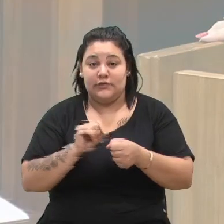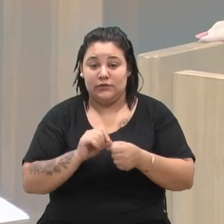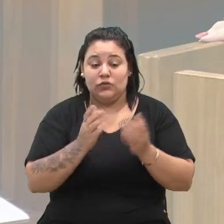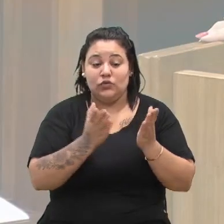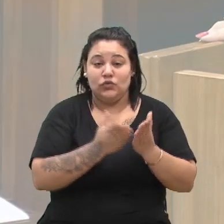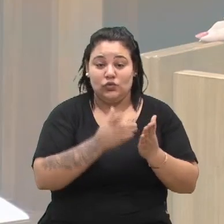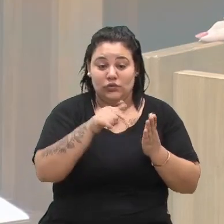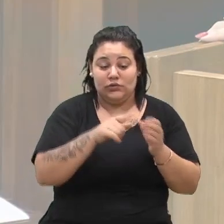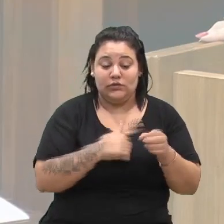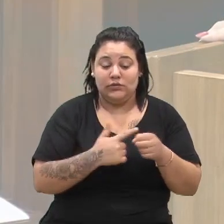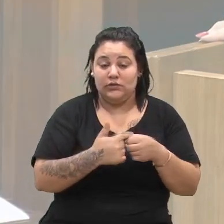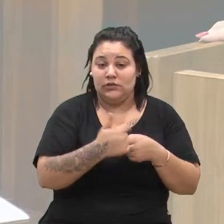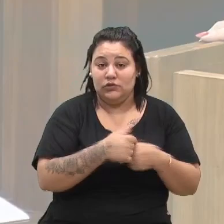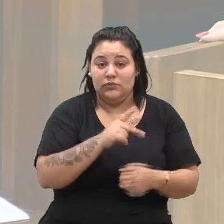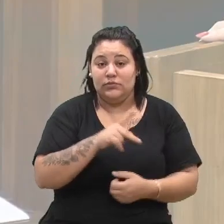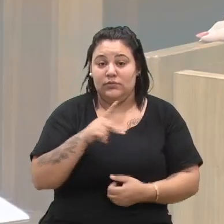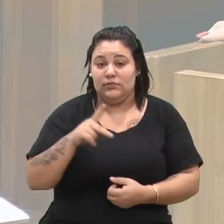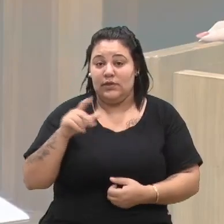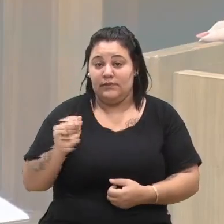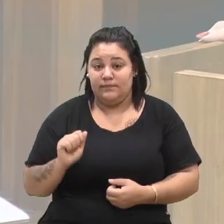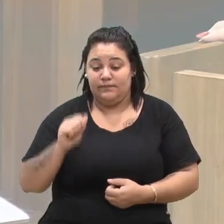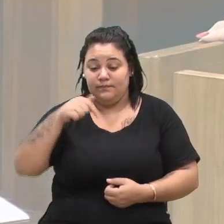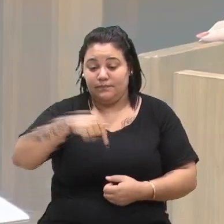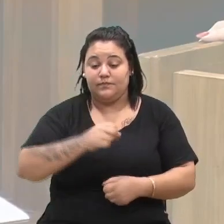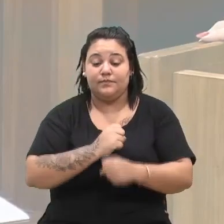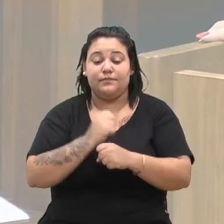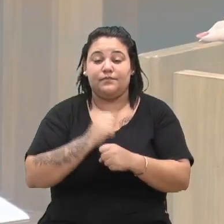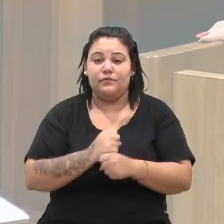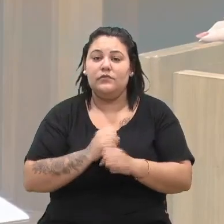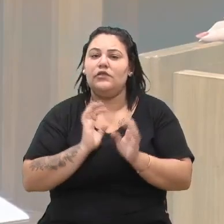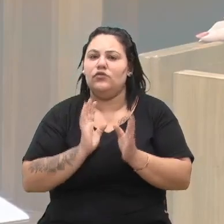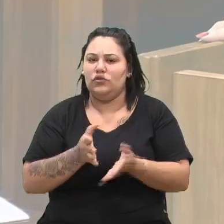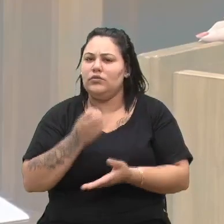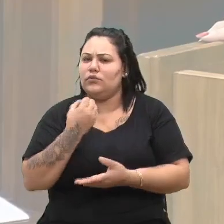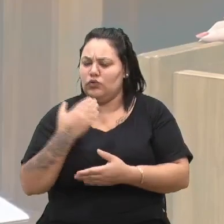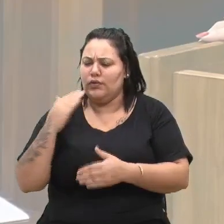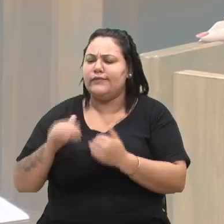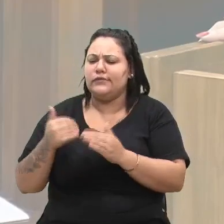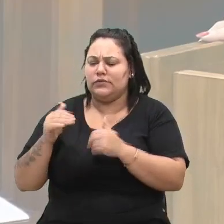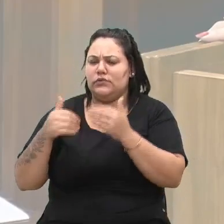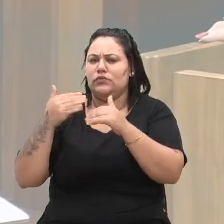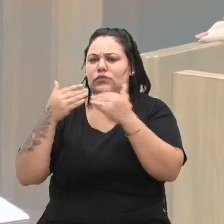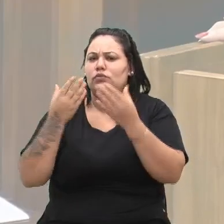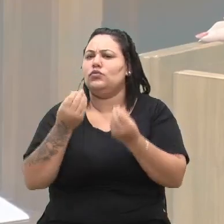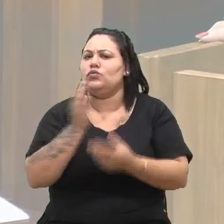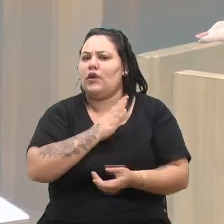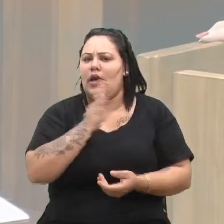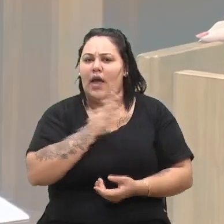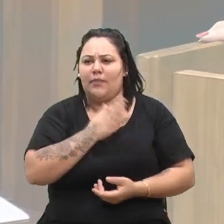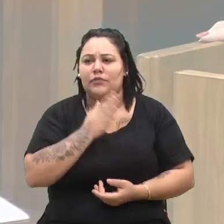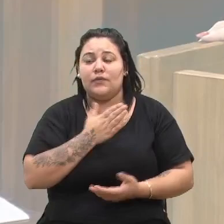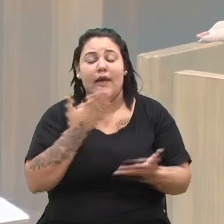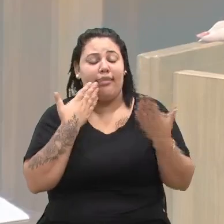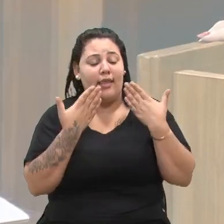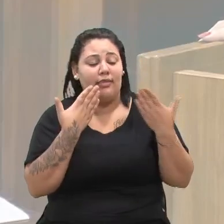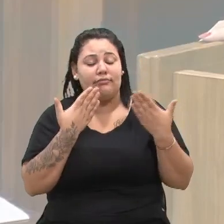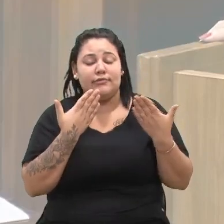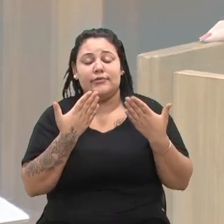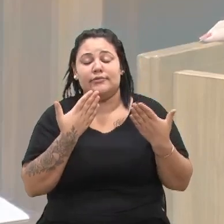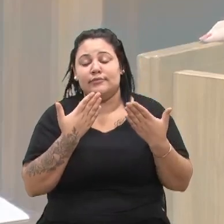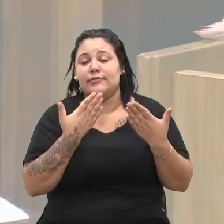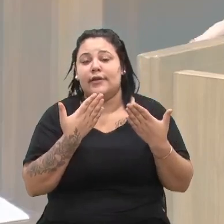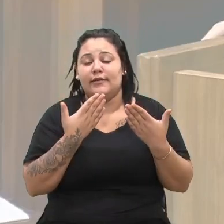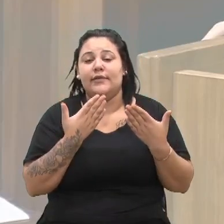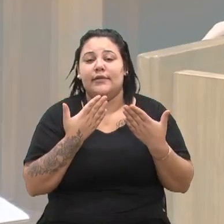deste ano. Então, está bastante avançado do nível em ponto de vista federal. Já lhe concedo.